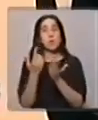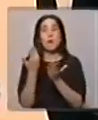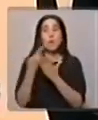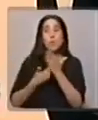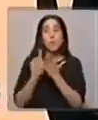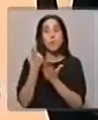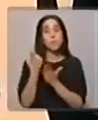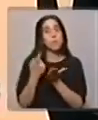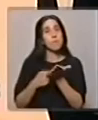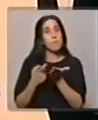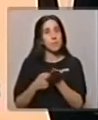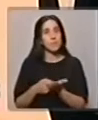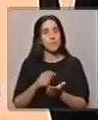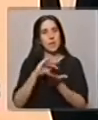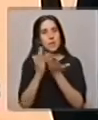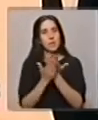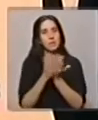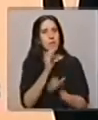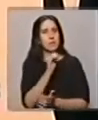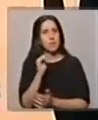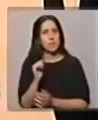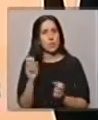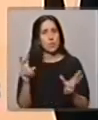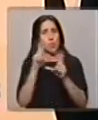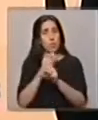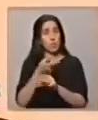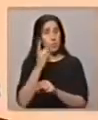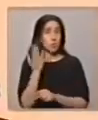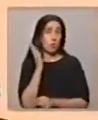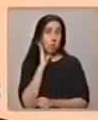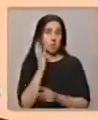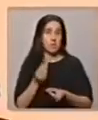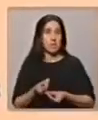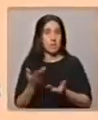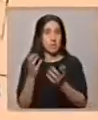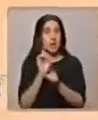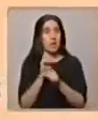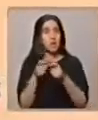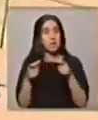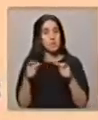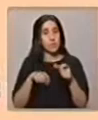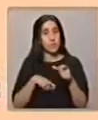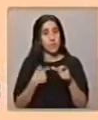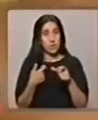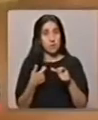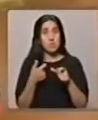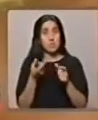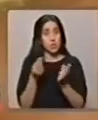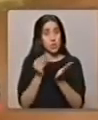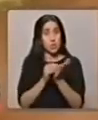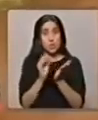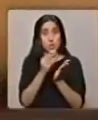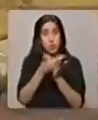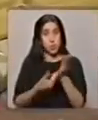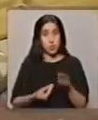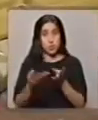O anexo SS não é novo, mas agora a entrega é obrigatória. Quem passa recibos verdes e não incluir este documento fica